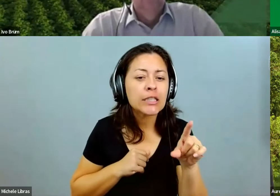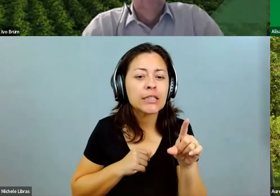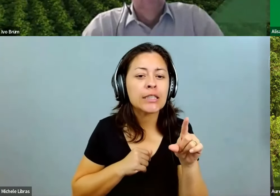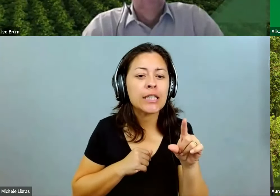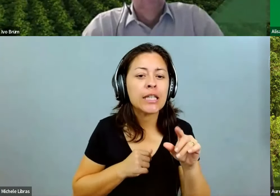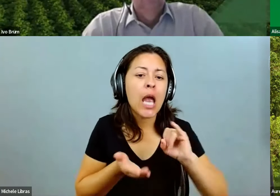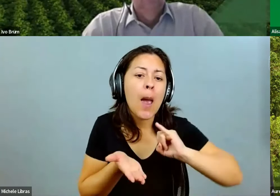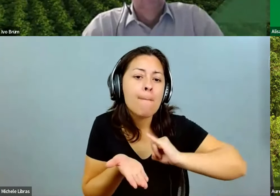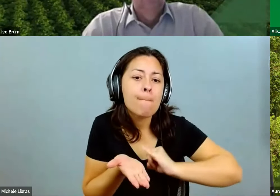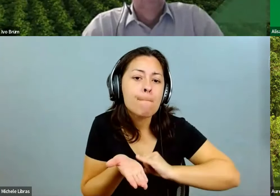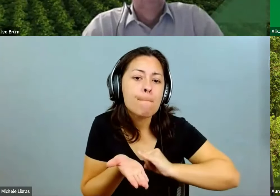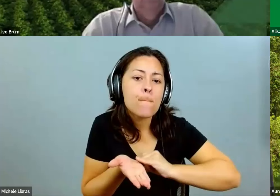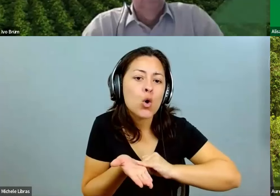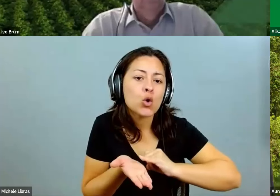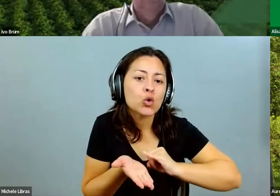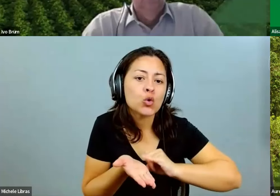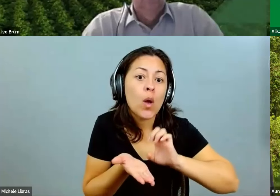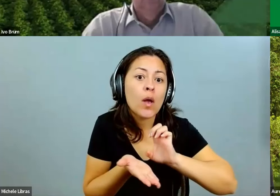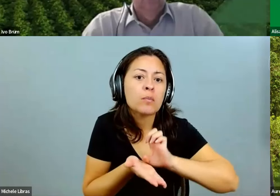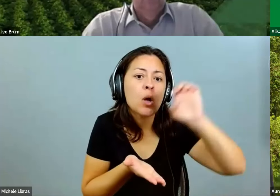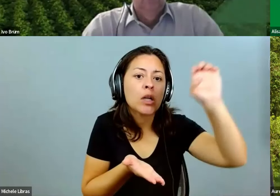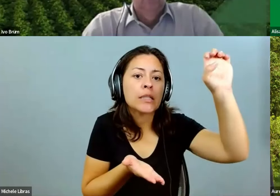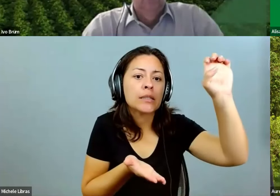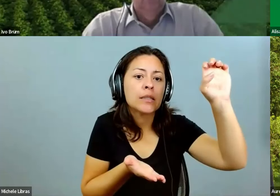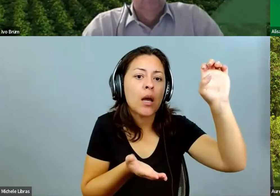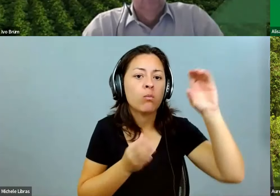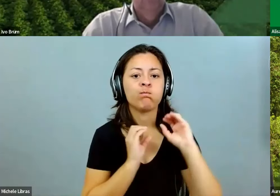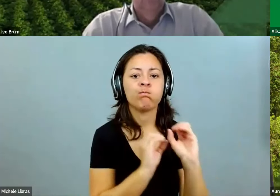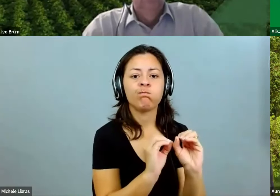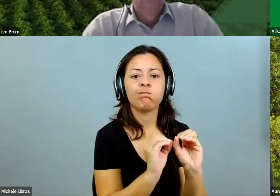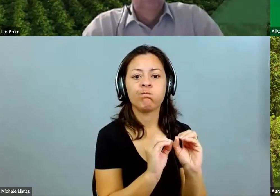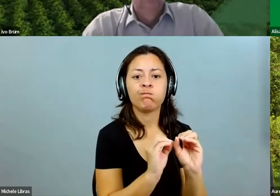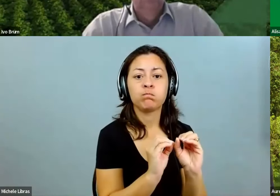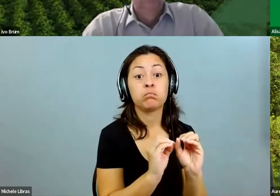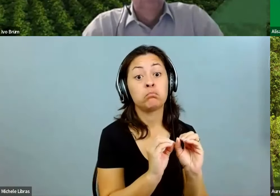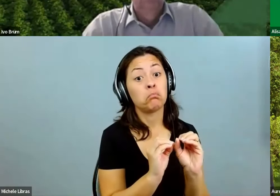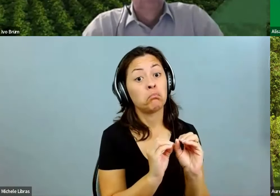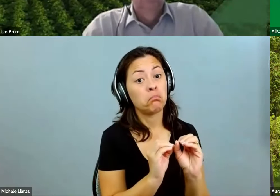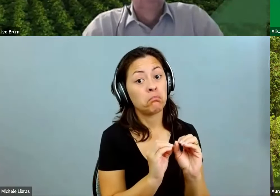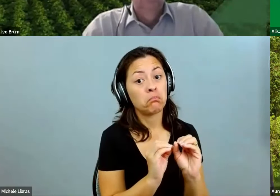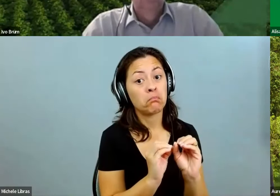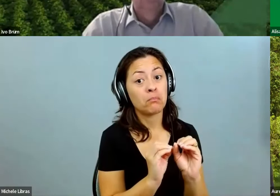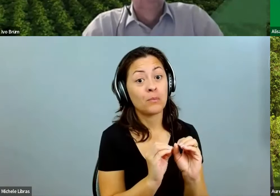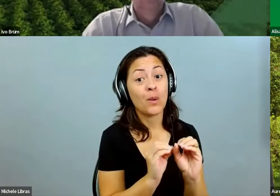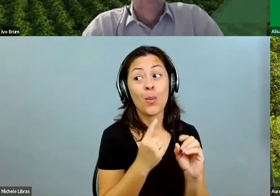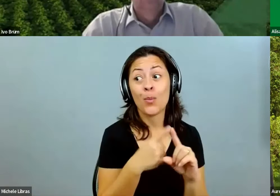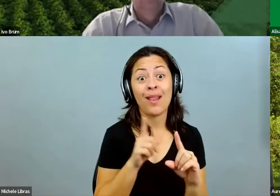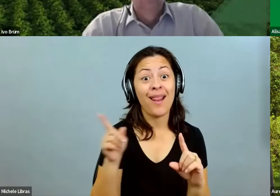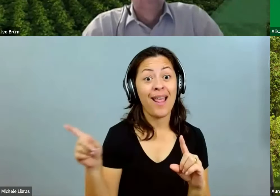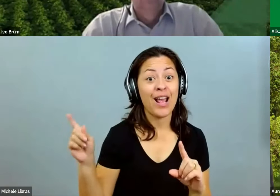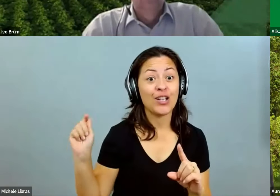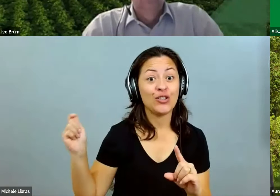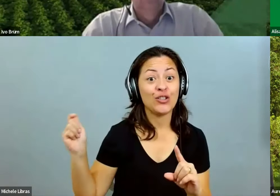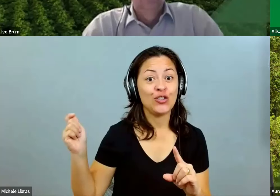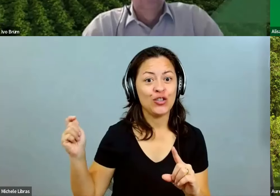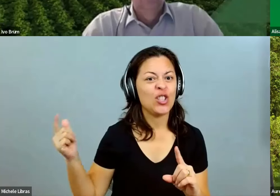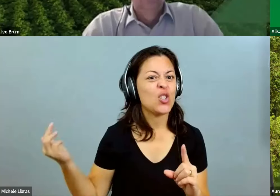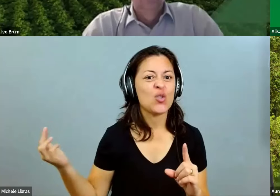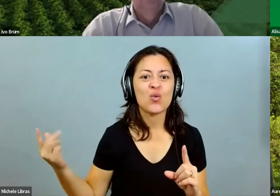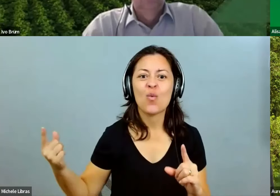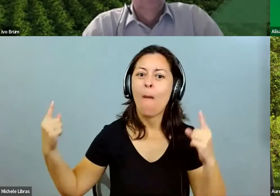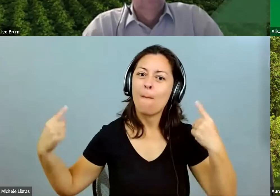Eh aí sim porque aí aí mesmo as regiões marginais da Argentina seriam muito competitivas